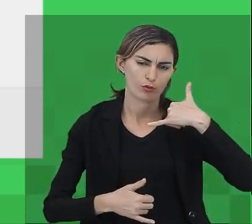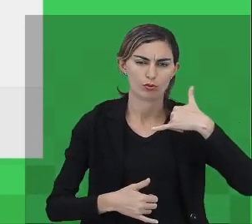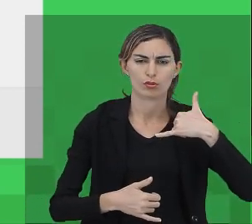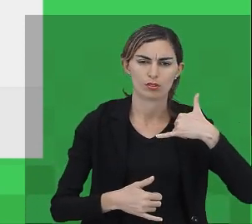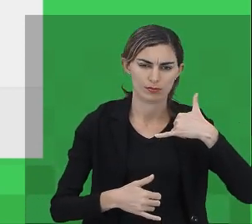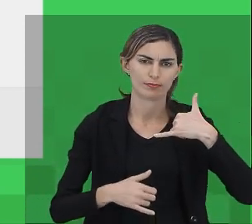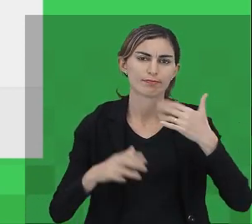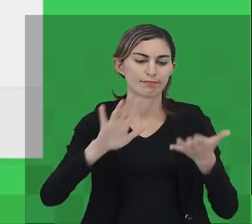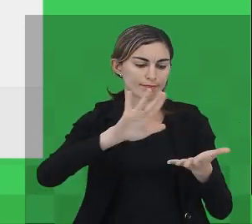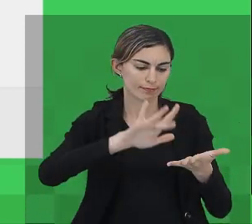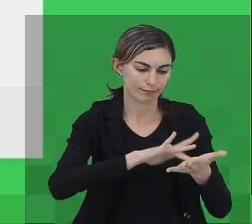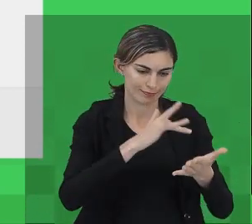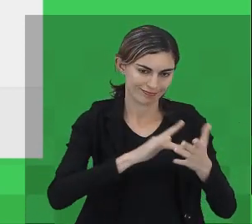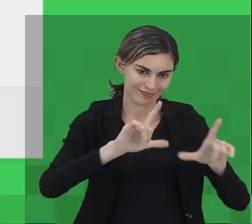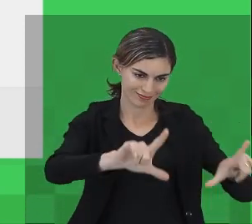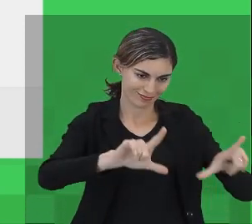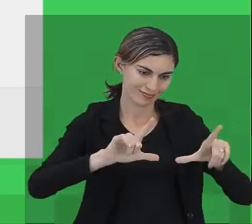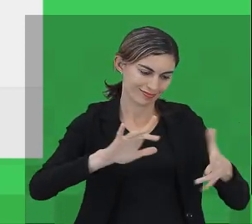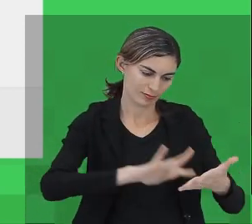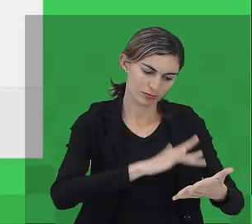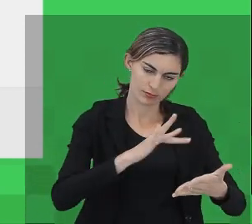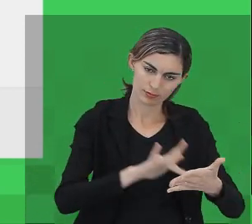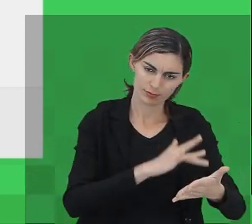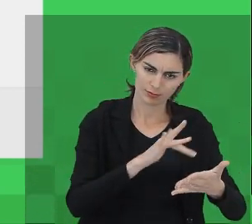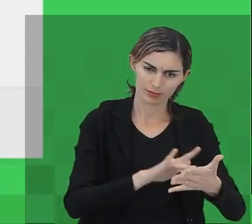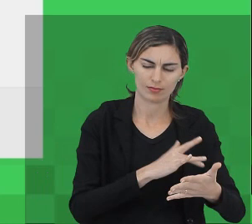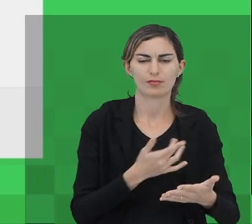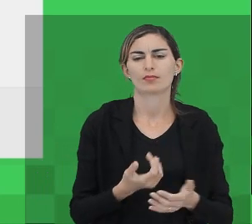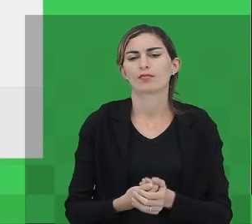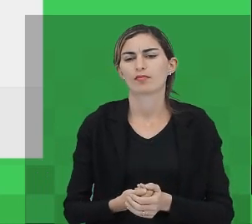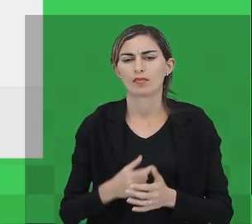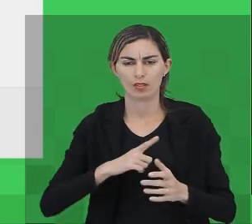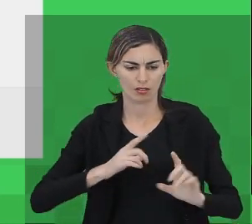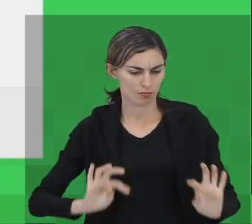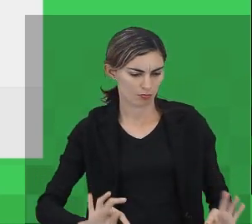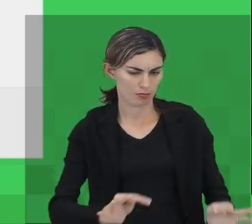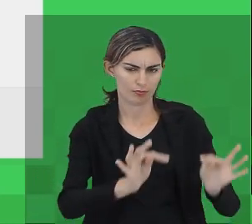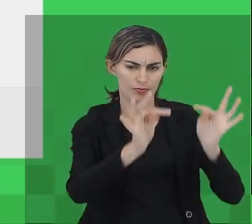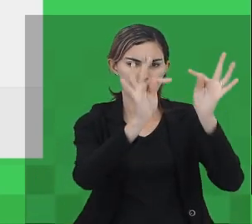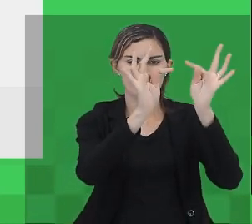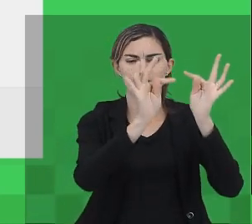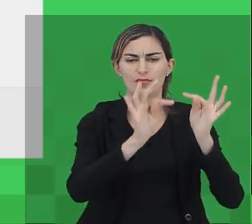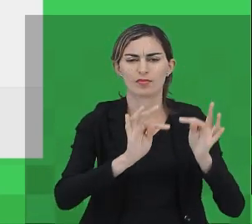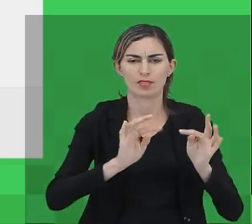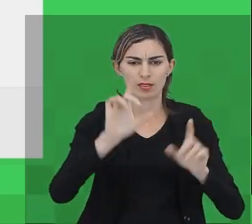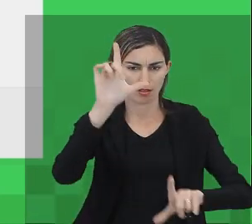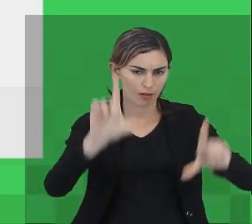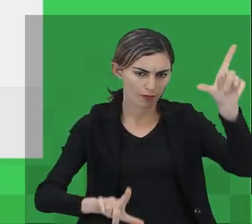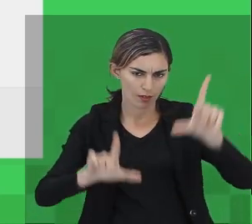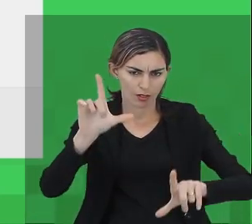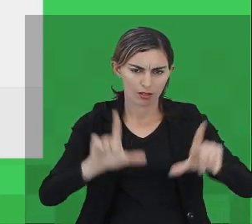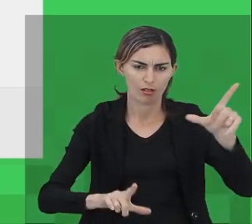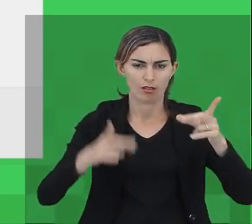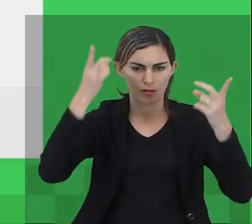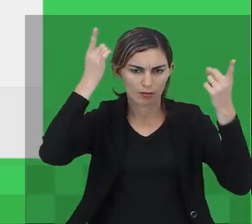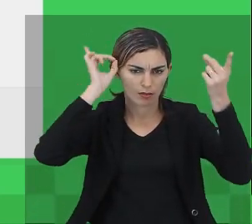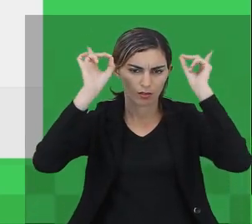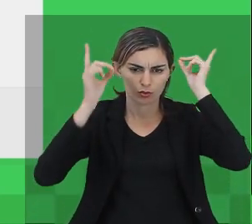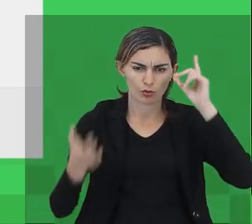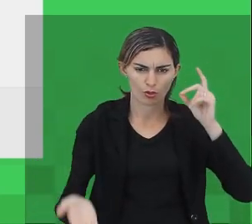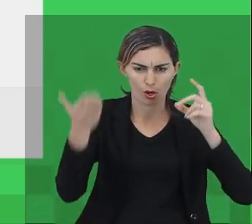telefone, celulares e tablets. Temos tecnologia vestível. Temos